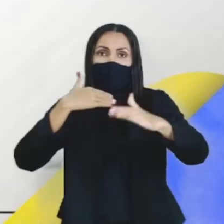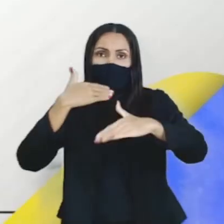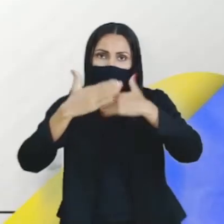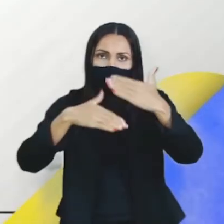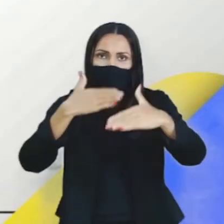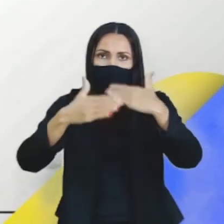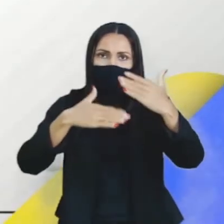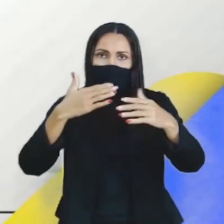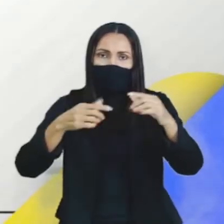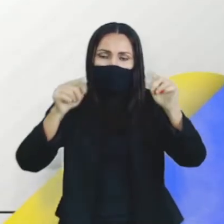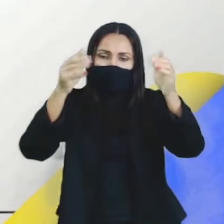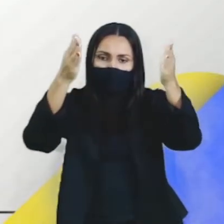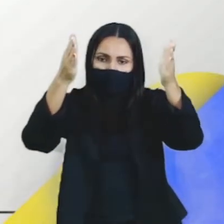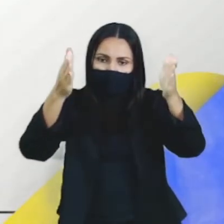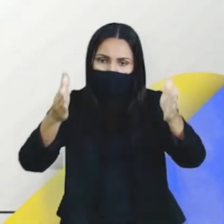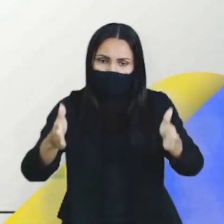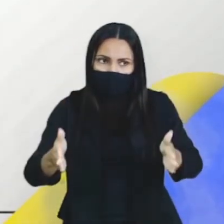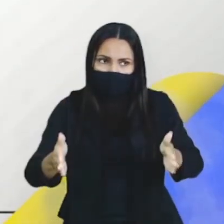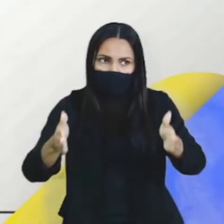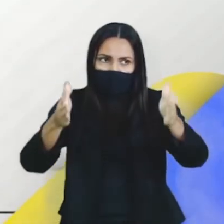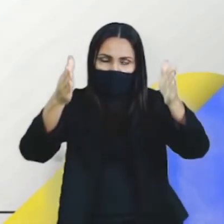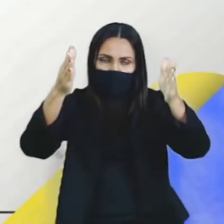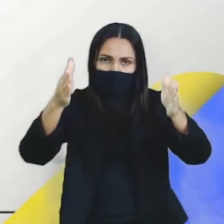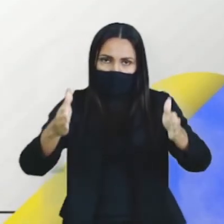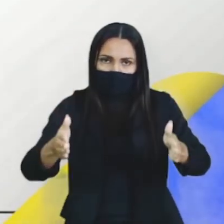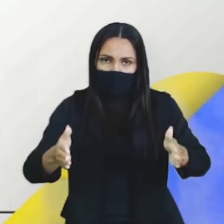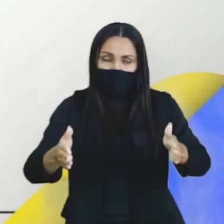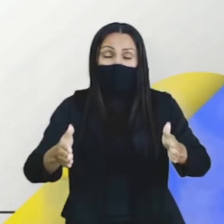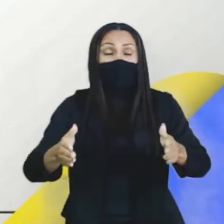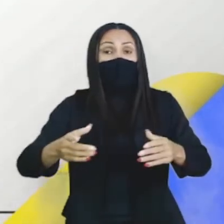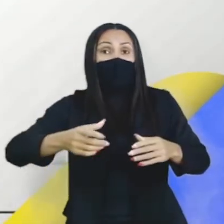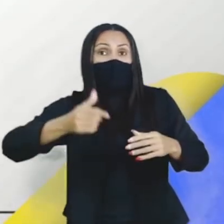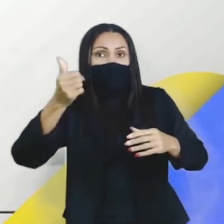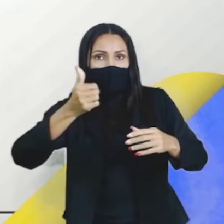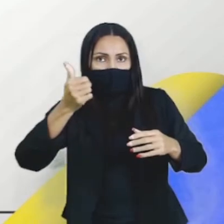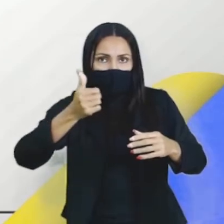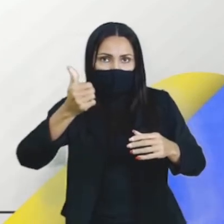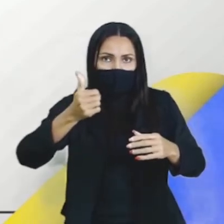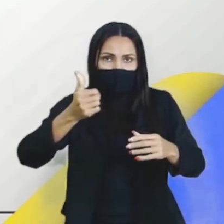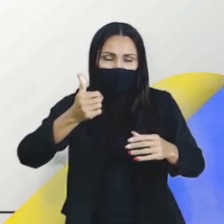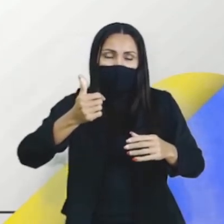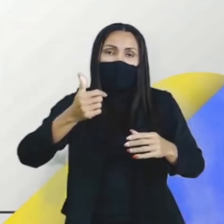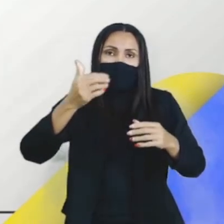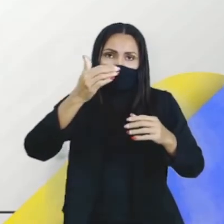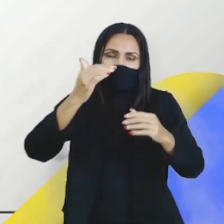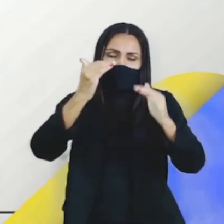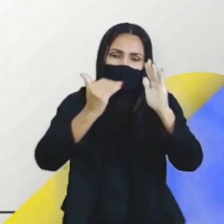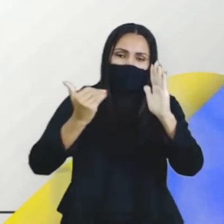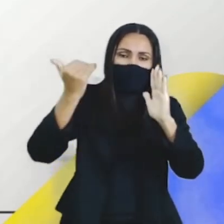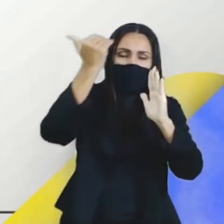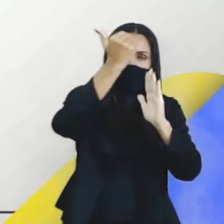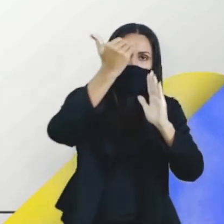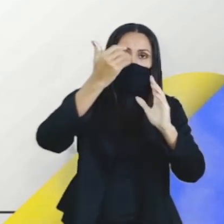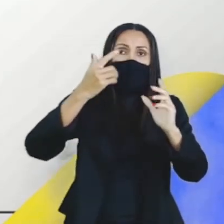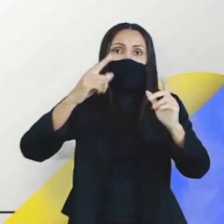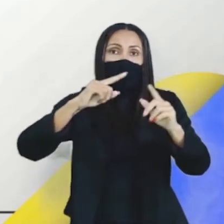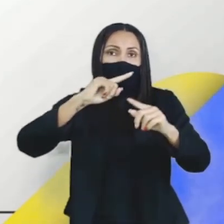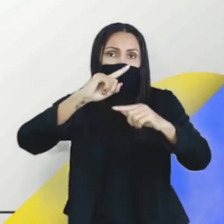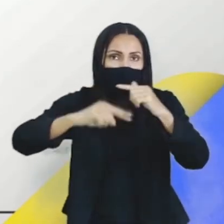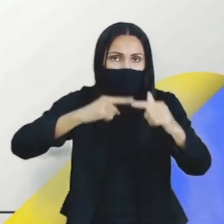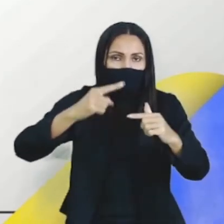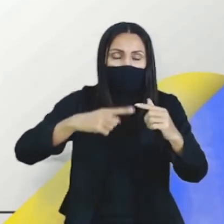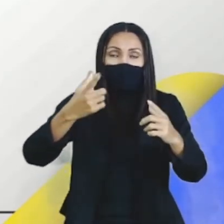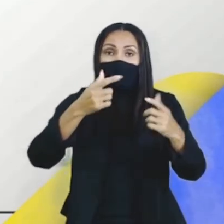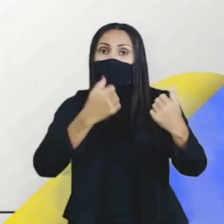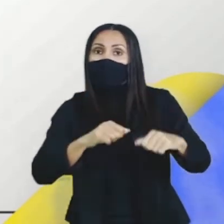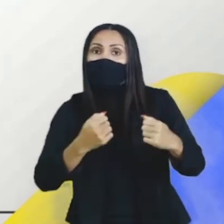as diagonais desse quadrilátero na face superior e, em seguida, você vai